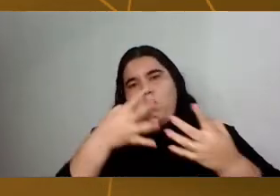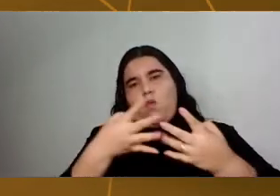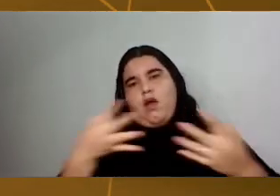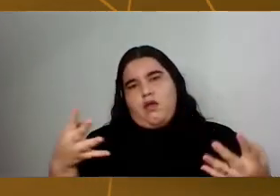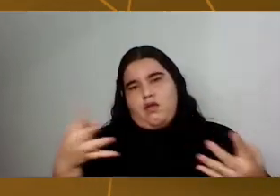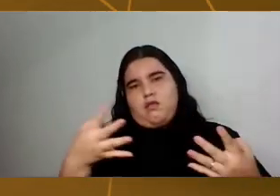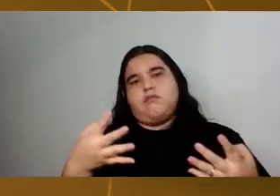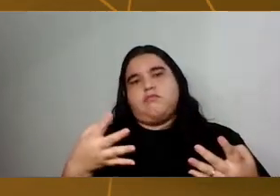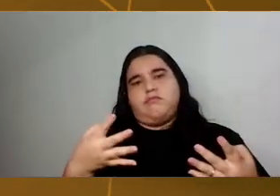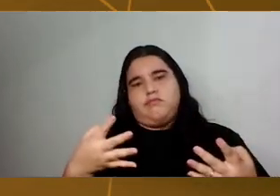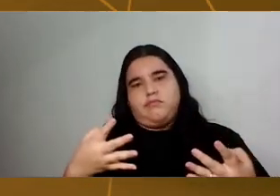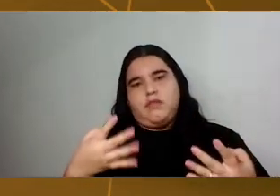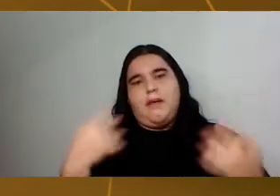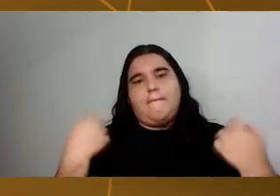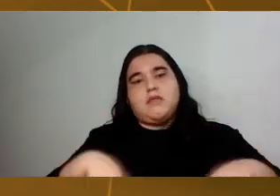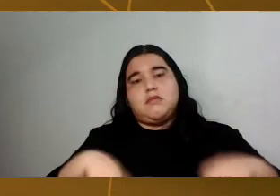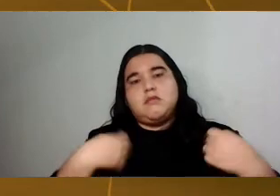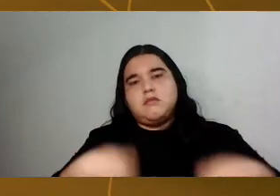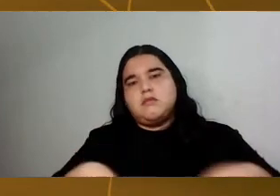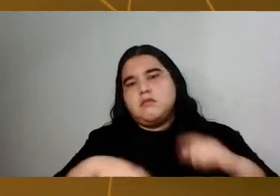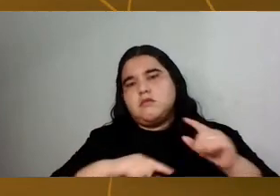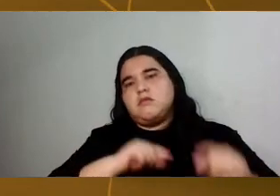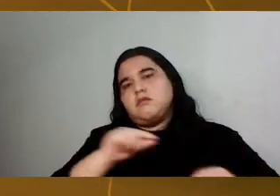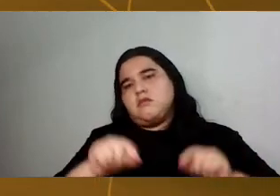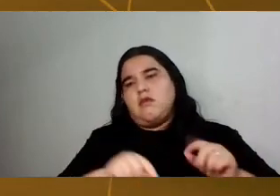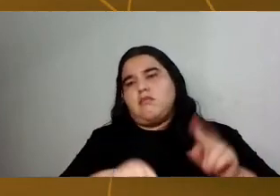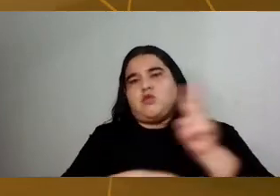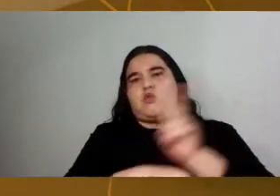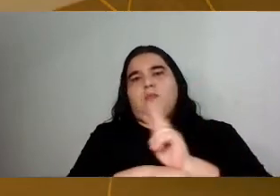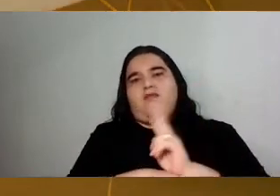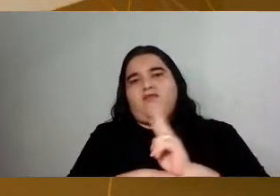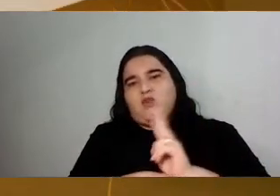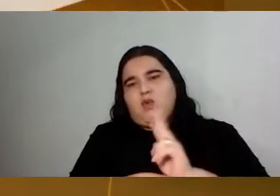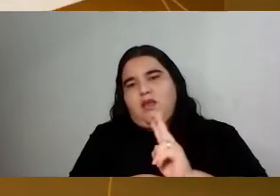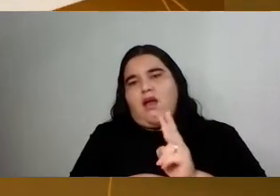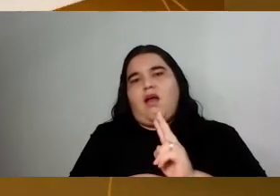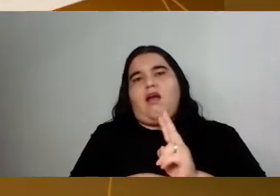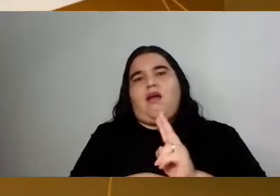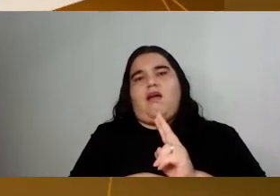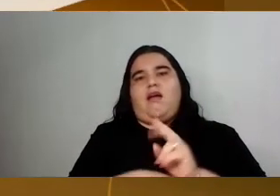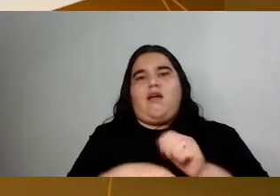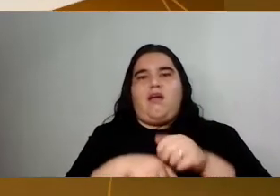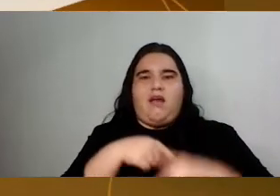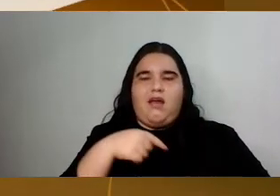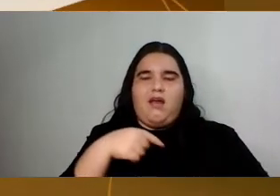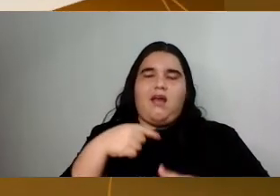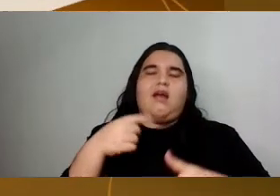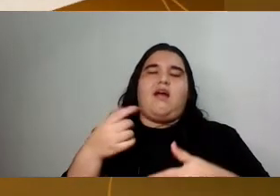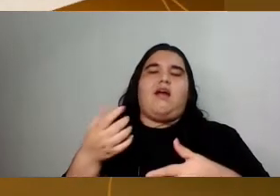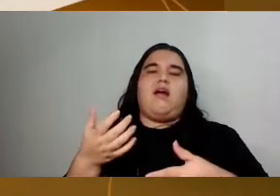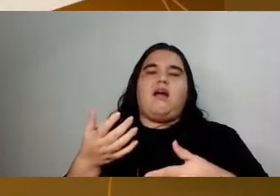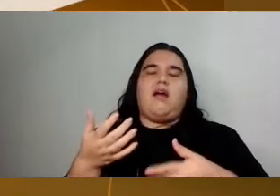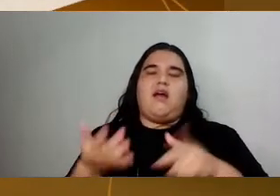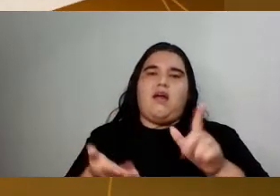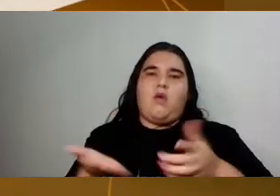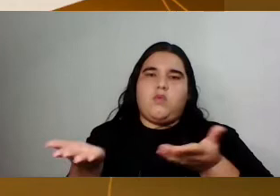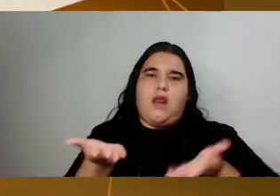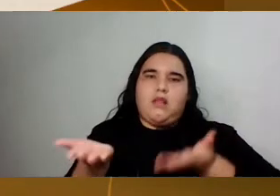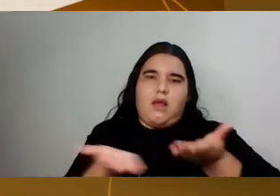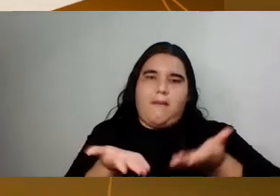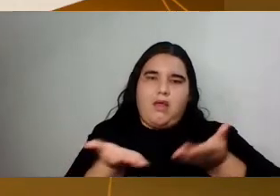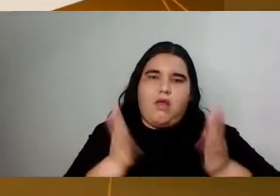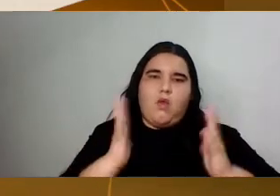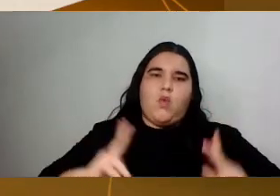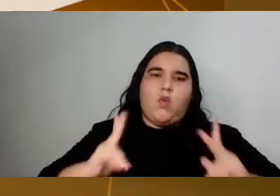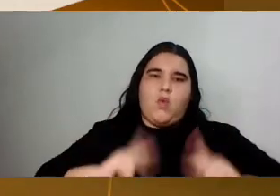né, telecomandar e telesupervisionar a central de tratamento, e de toda maneira, onde quer que esteja. Tanto a